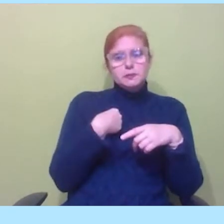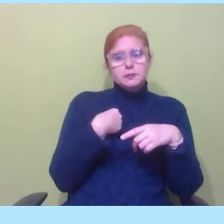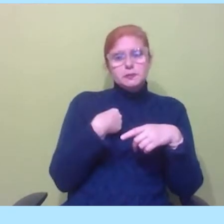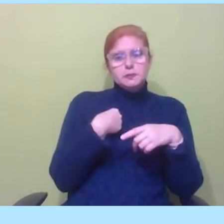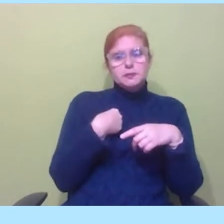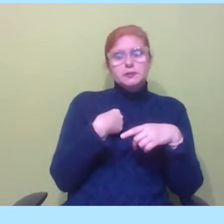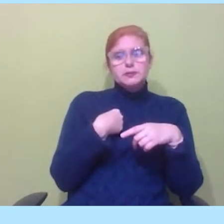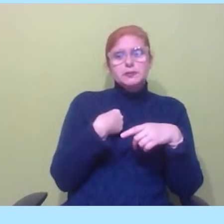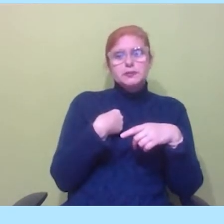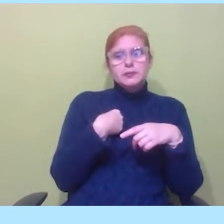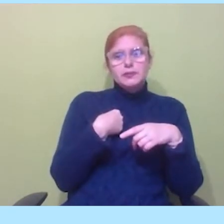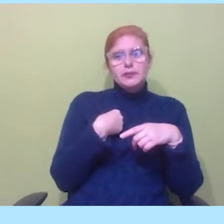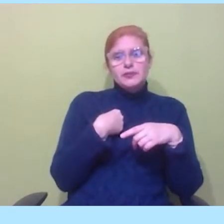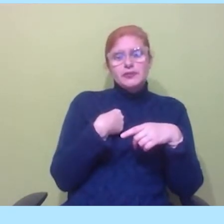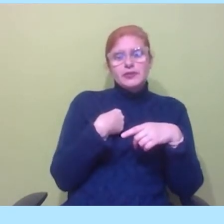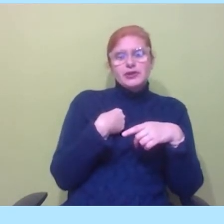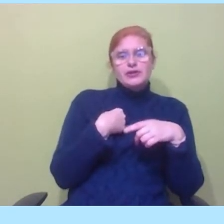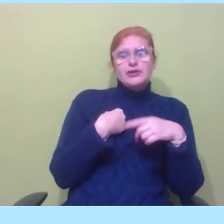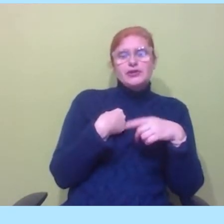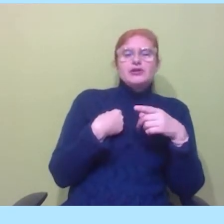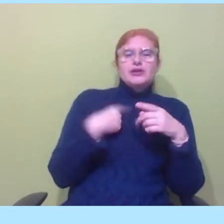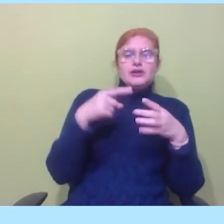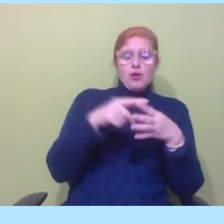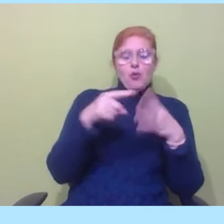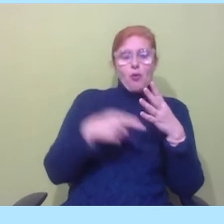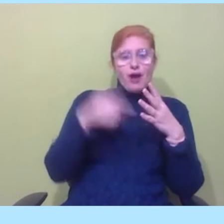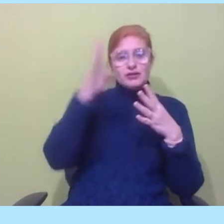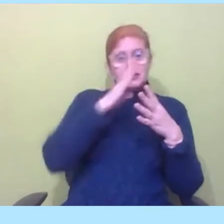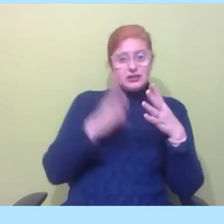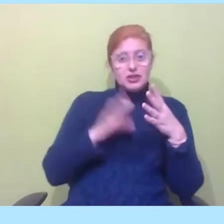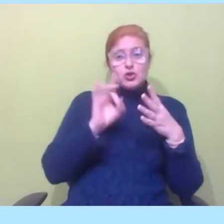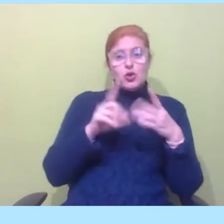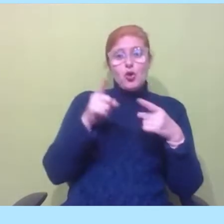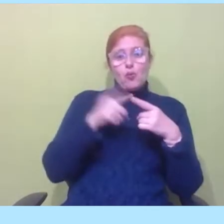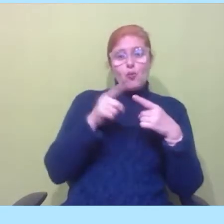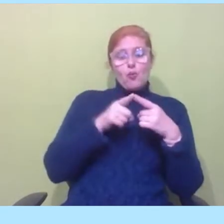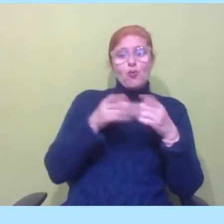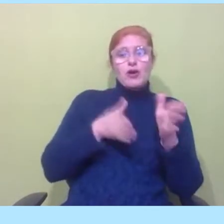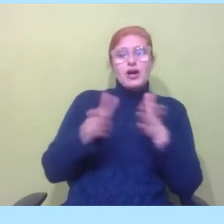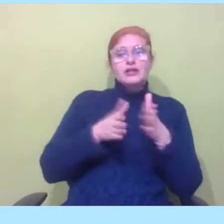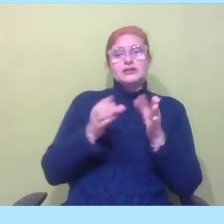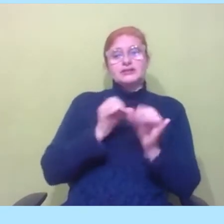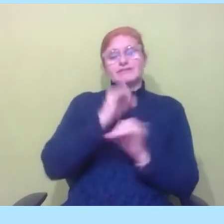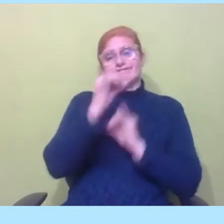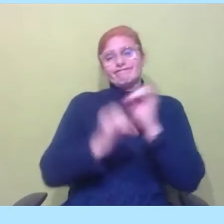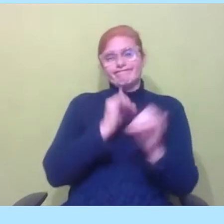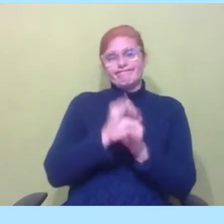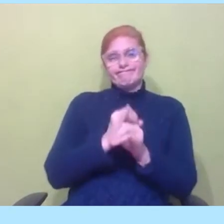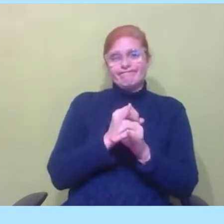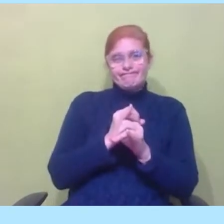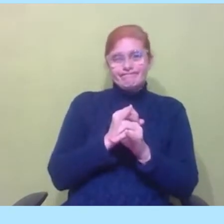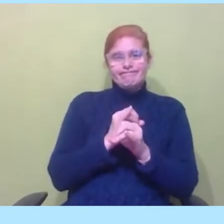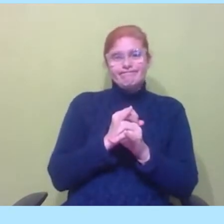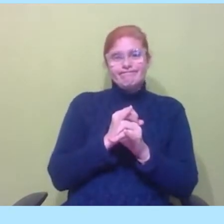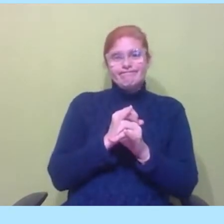4 no Brasil com acesso à internet. Uma realidade que tem batido muito aqui na minha